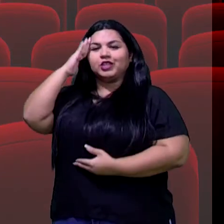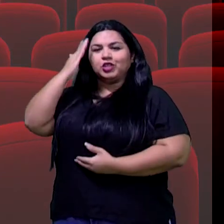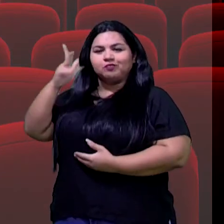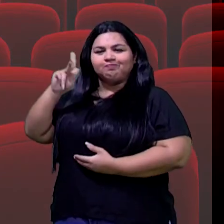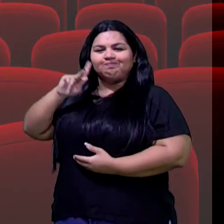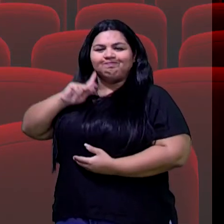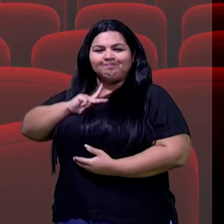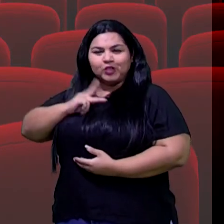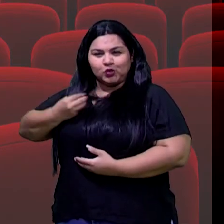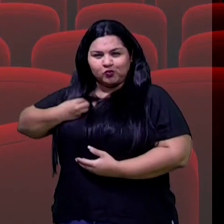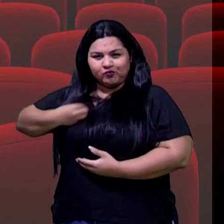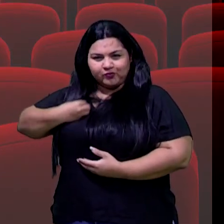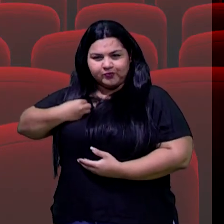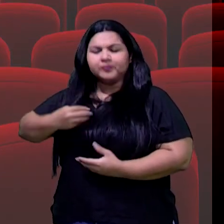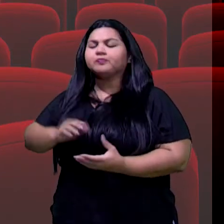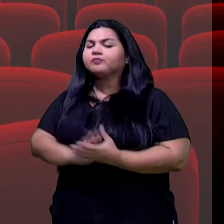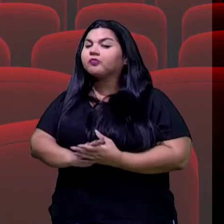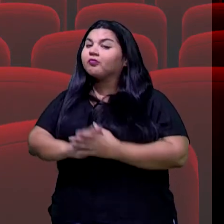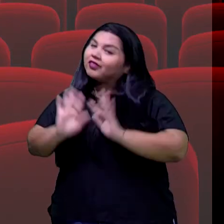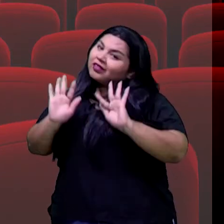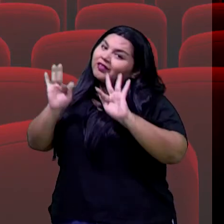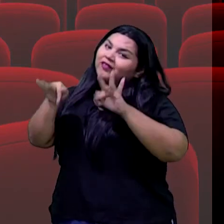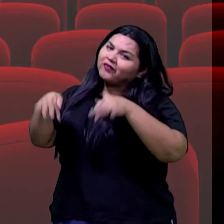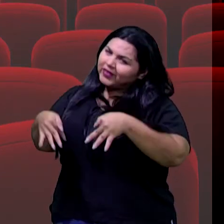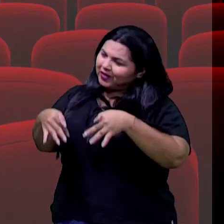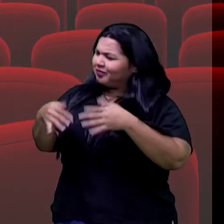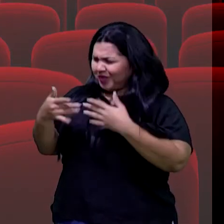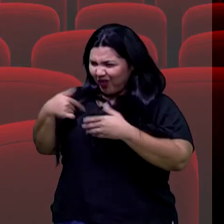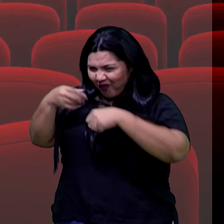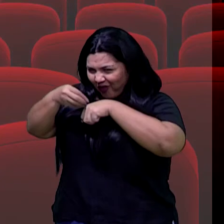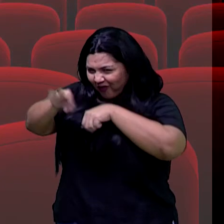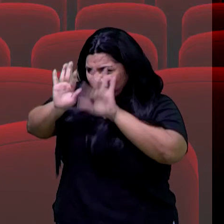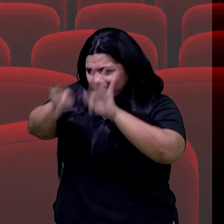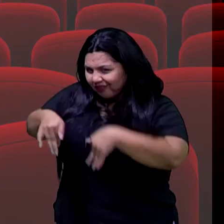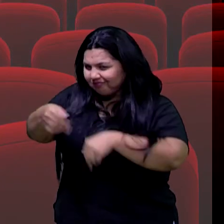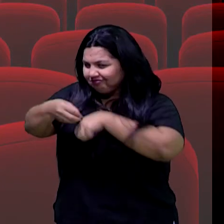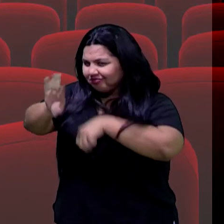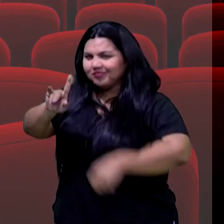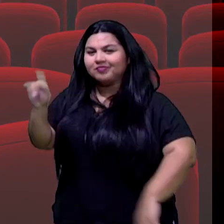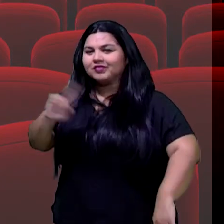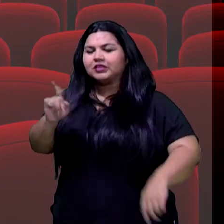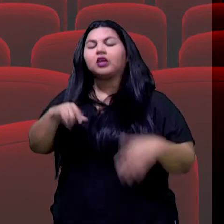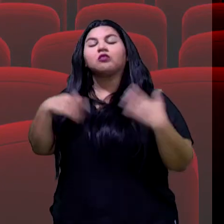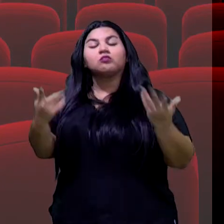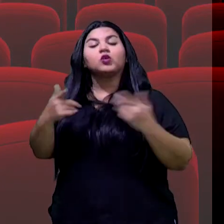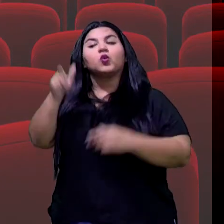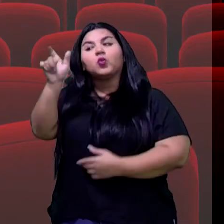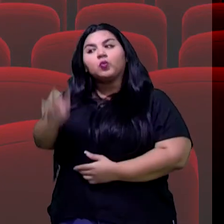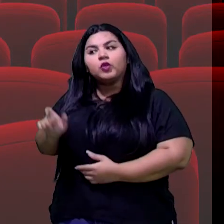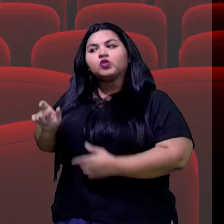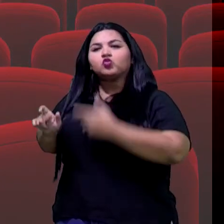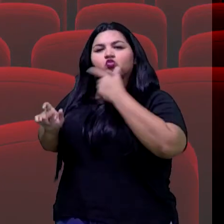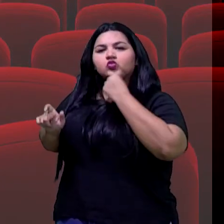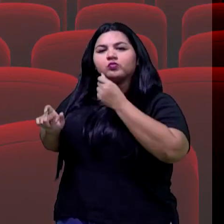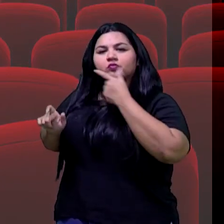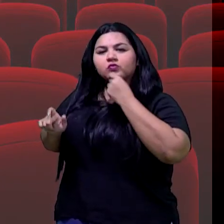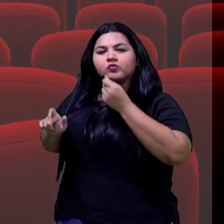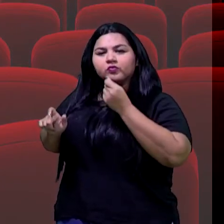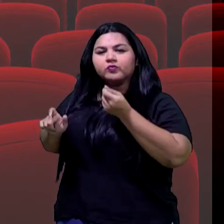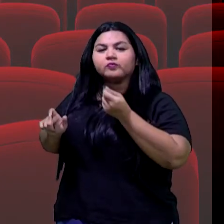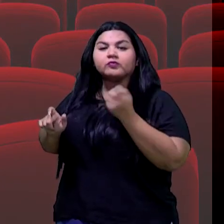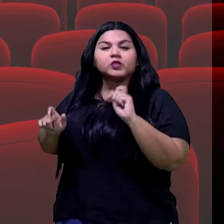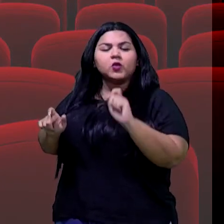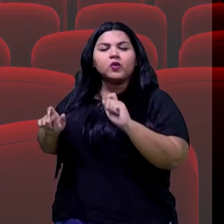E é bastante reflexivo. No final, né, assistam, não vou contar, não é? O personagem toma uma decisão que é para